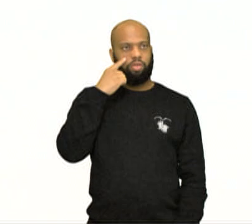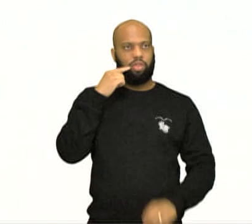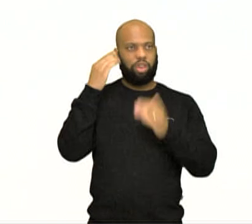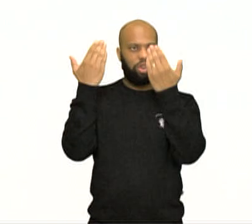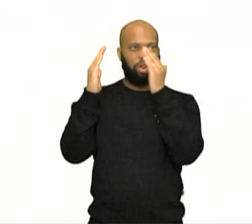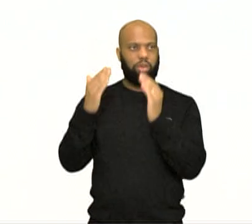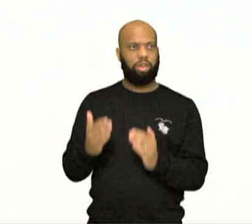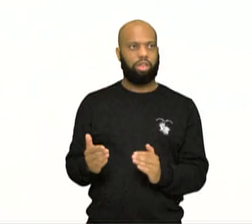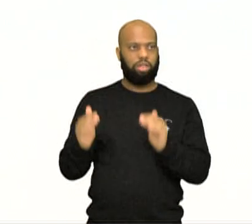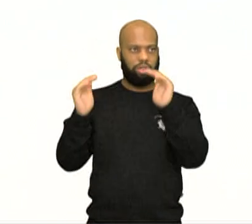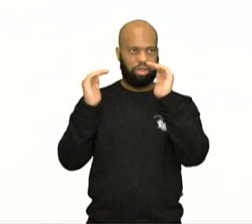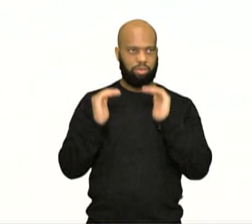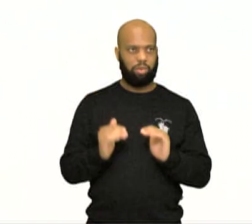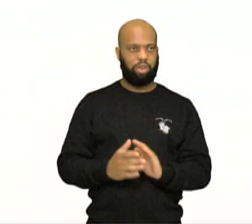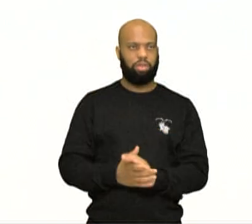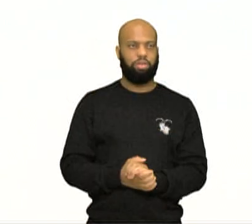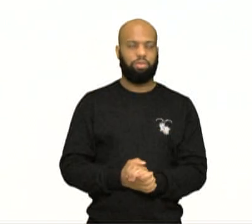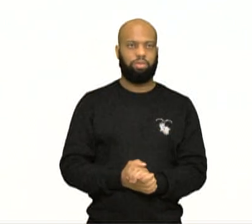Analise